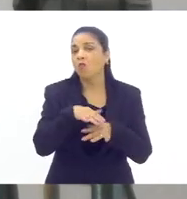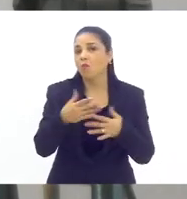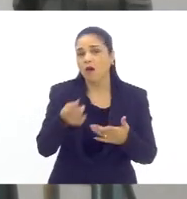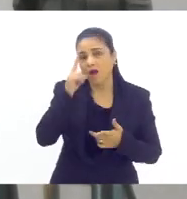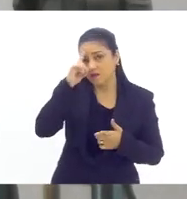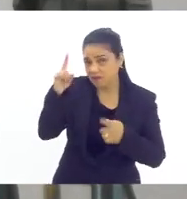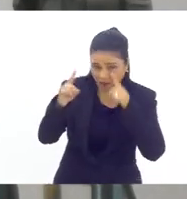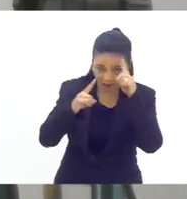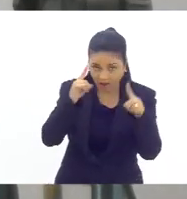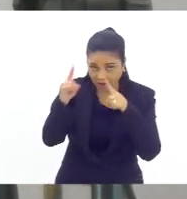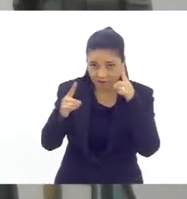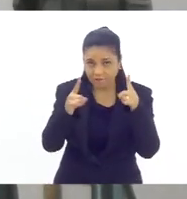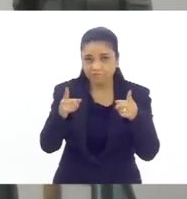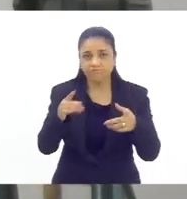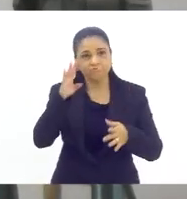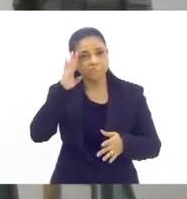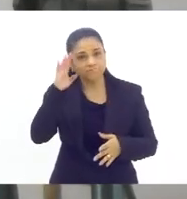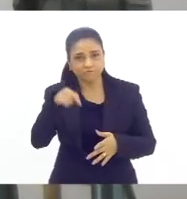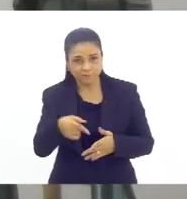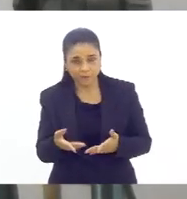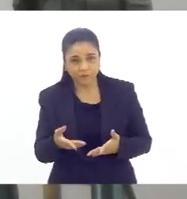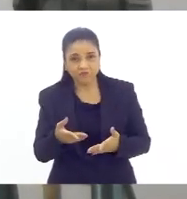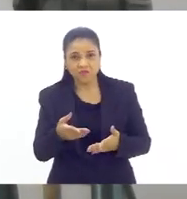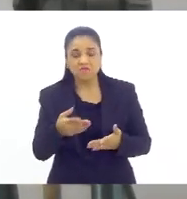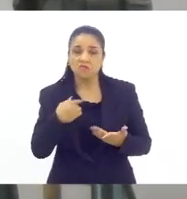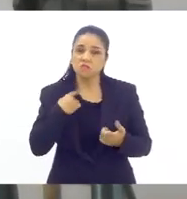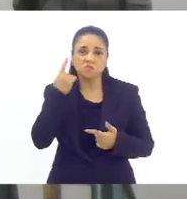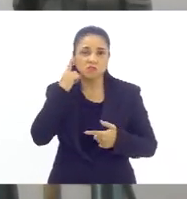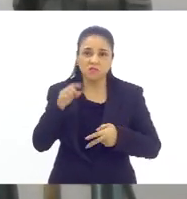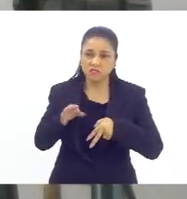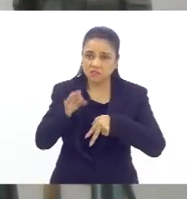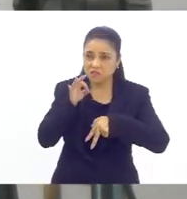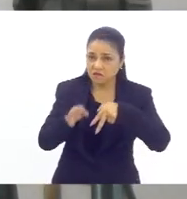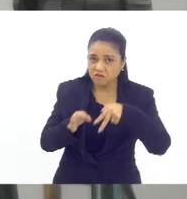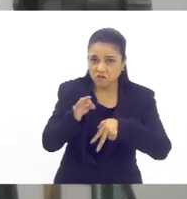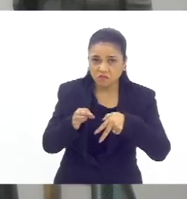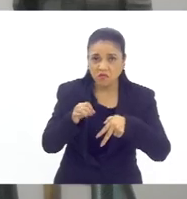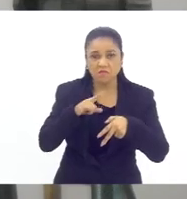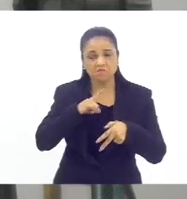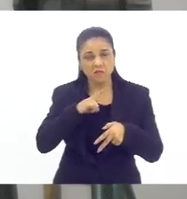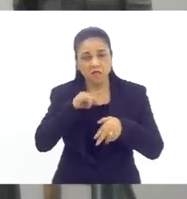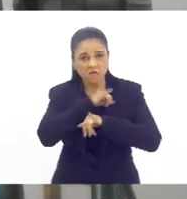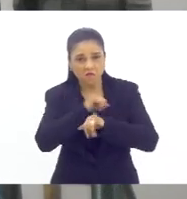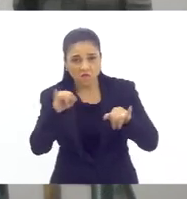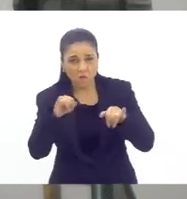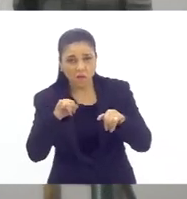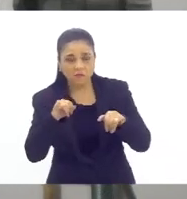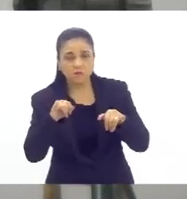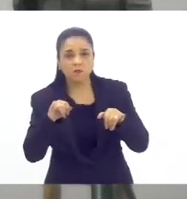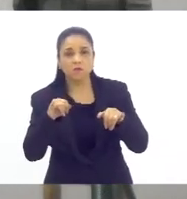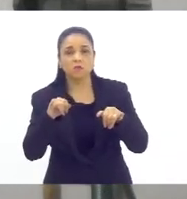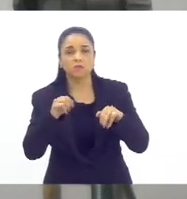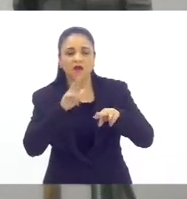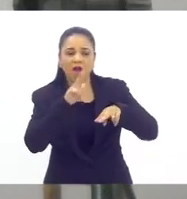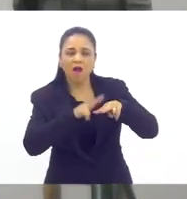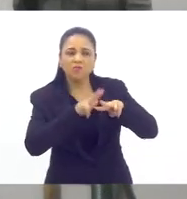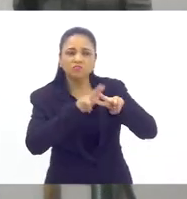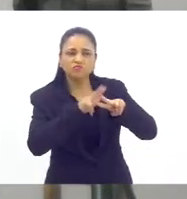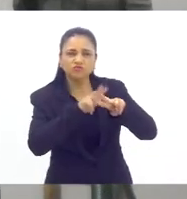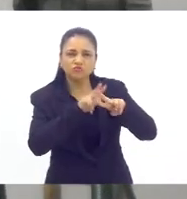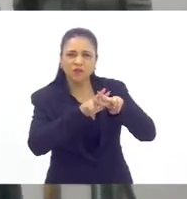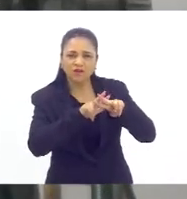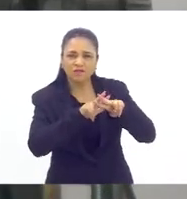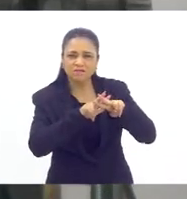não sei se é Defensoria tem alguma informação sobre como é que vai as audiências Logo no início